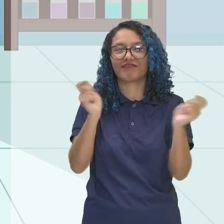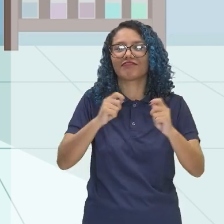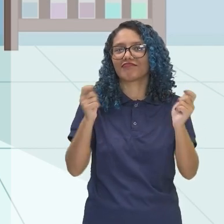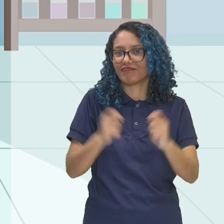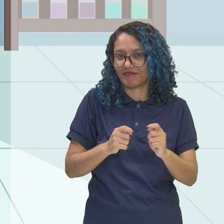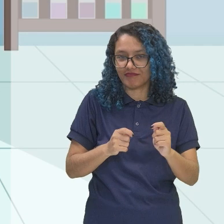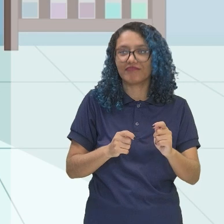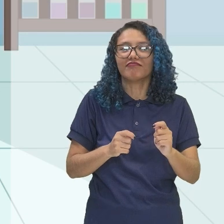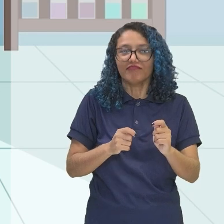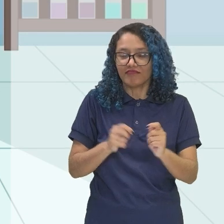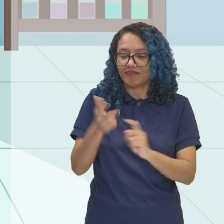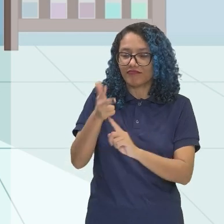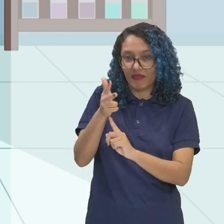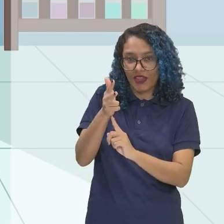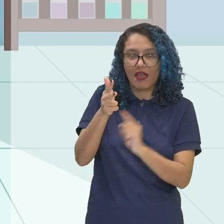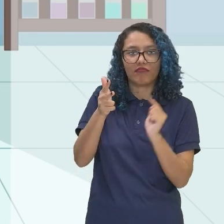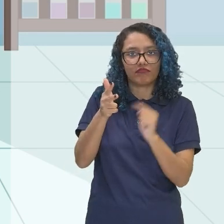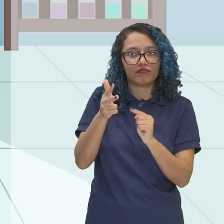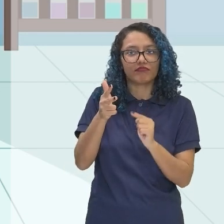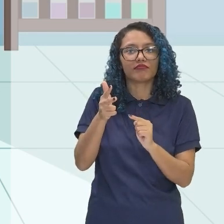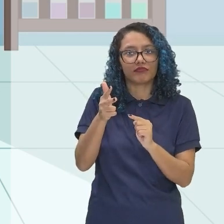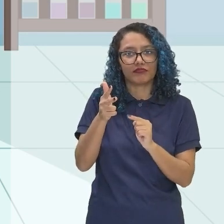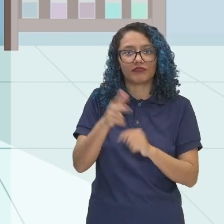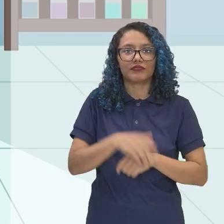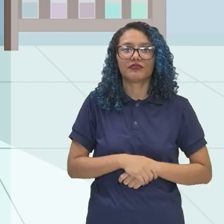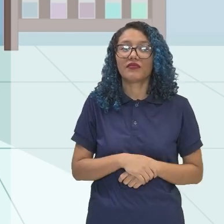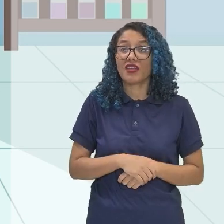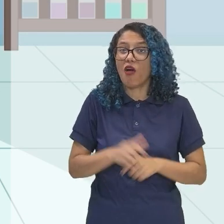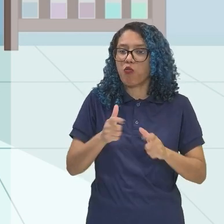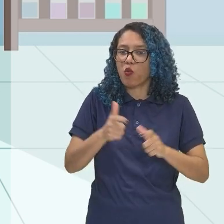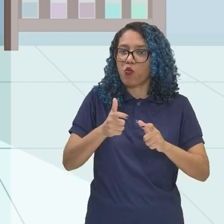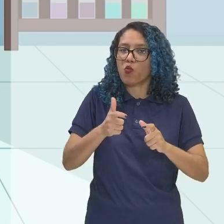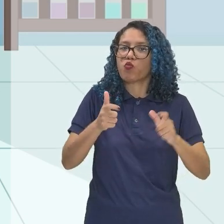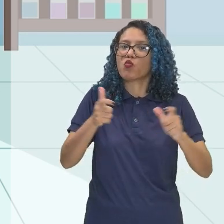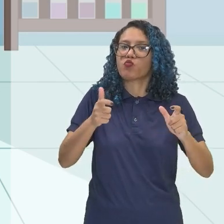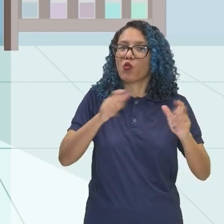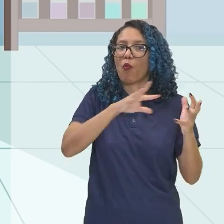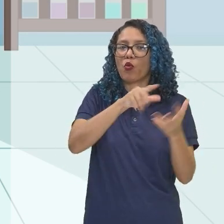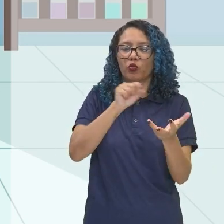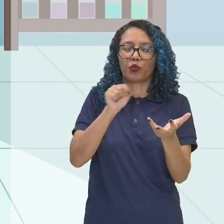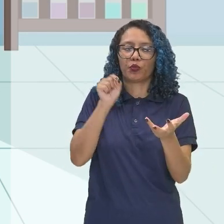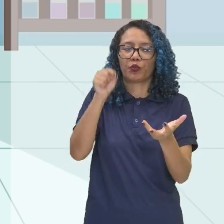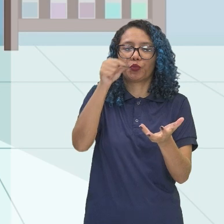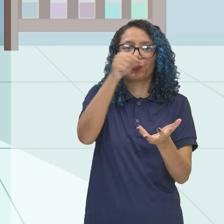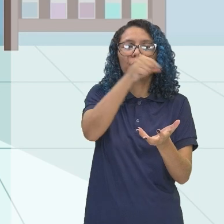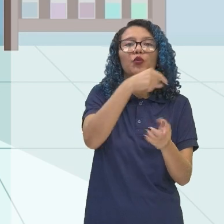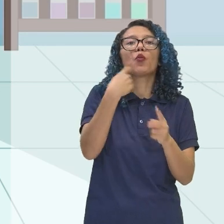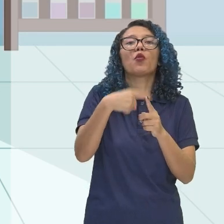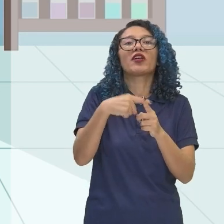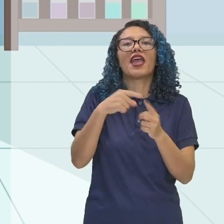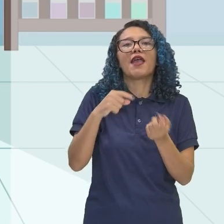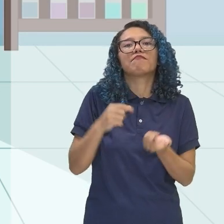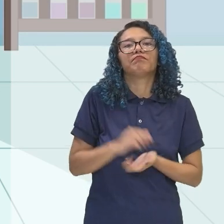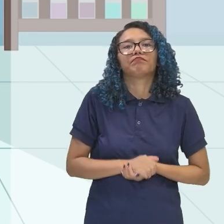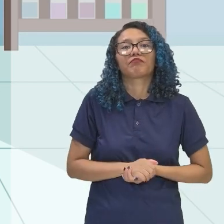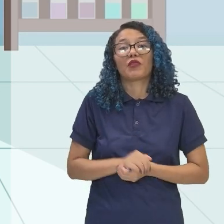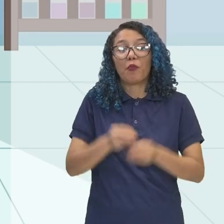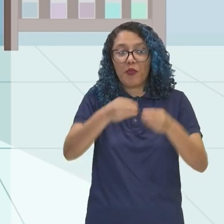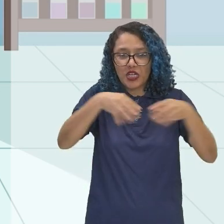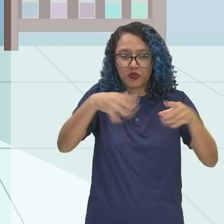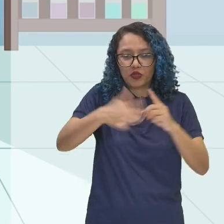eólica é uma das mais que cresce no mundo devido ao seu baixo impacto